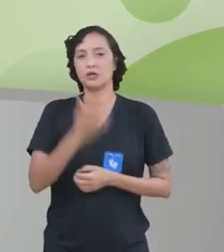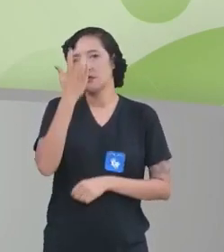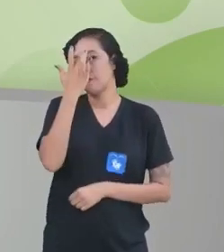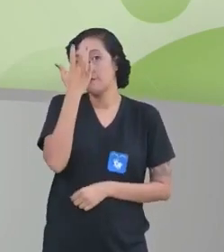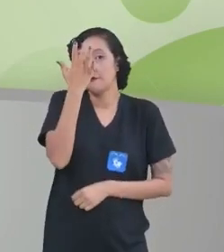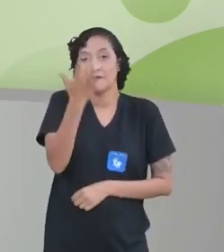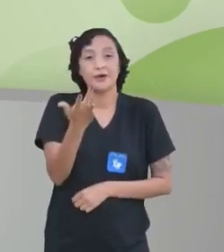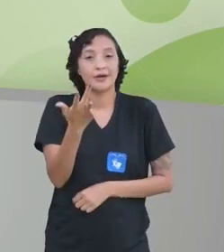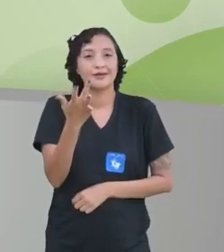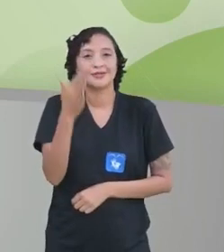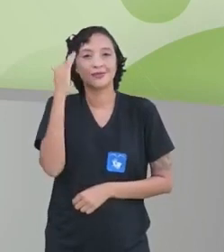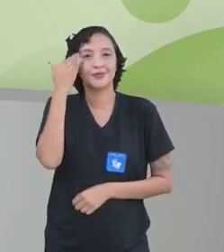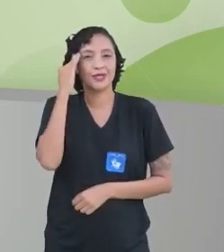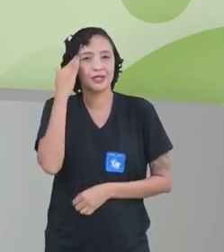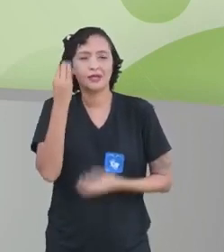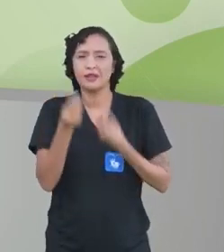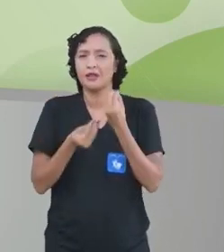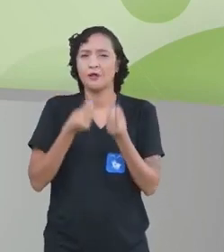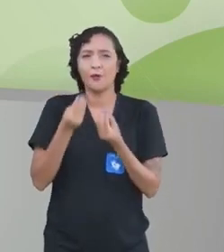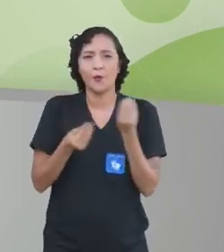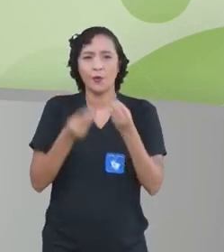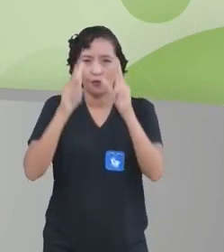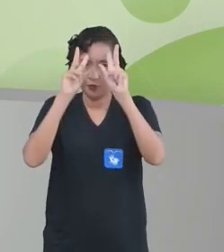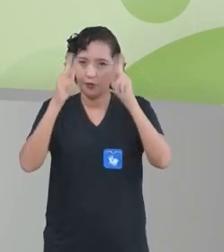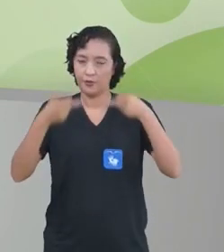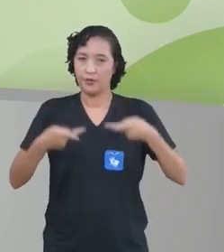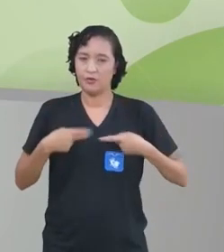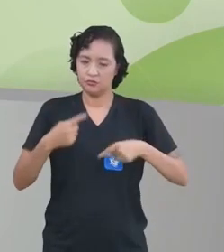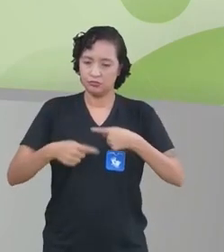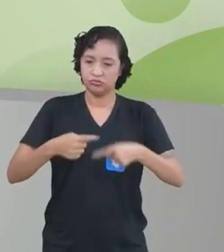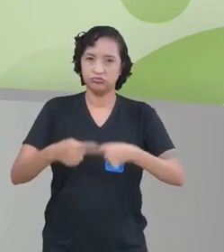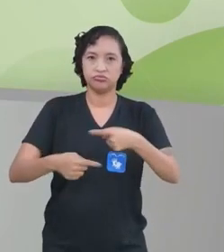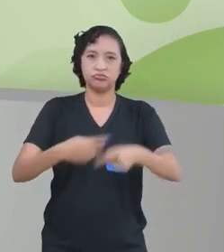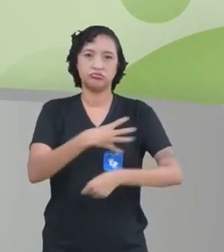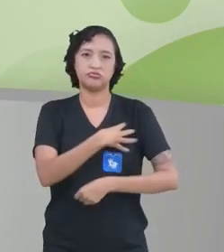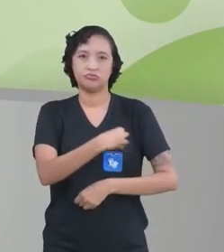que acontece a reprodução humana, da nossa